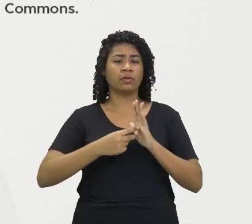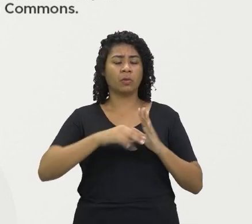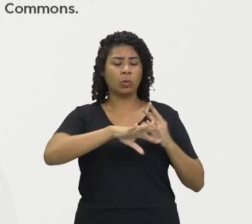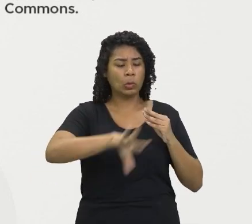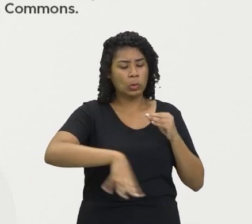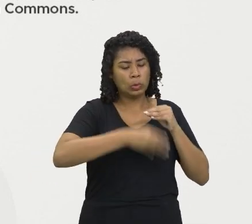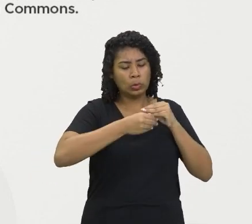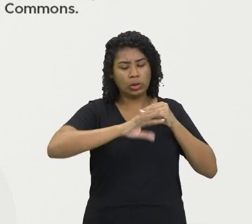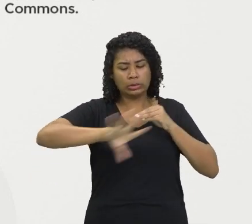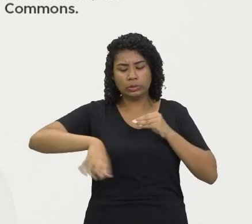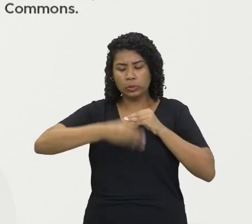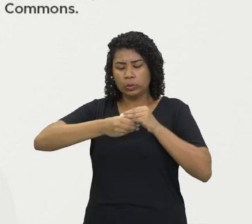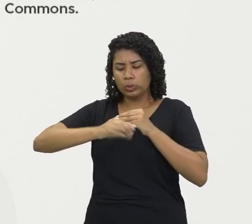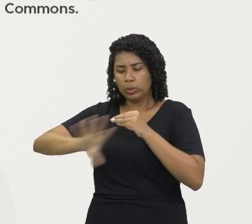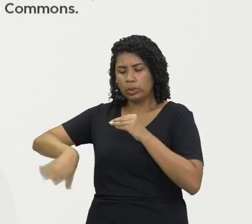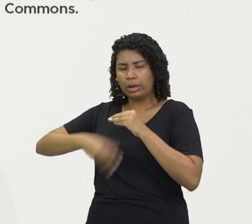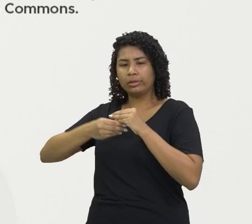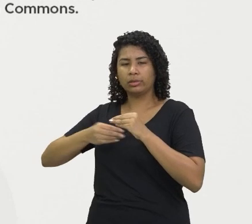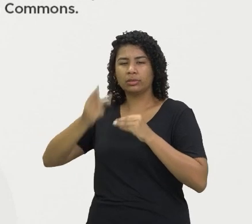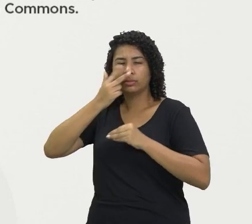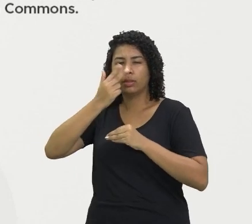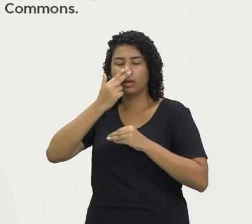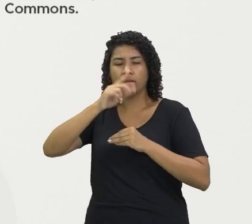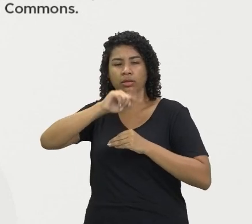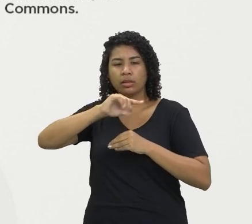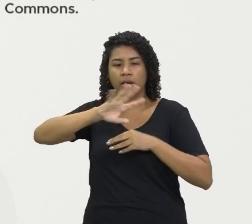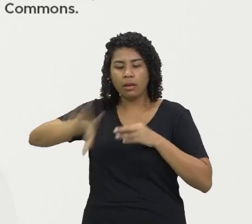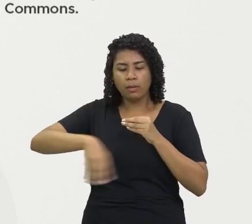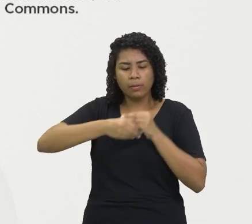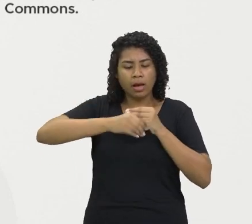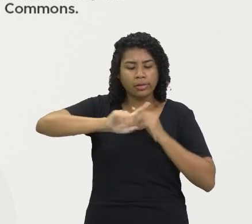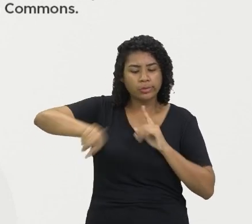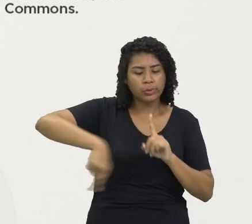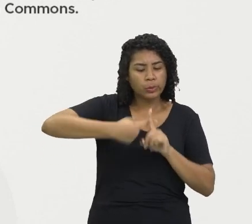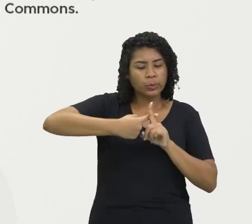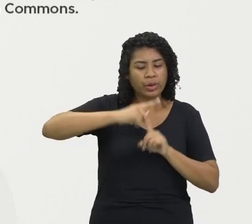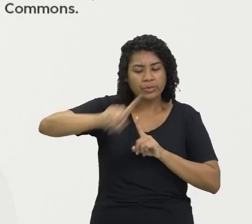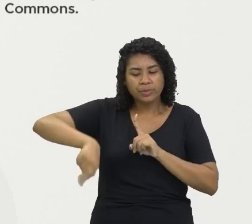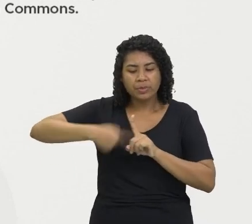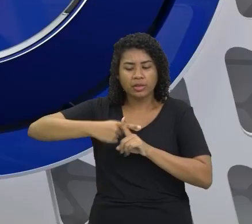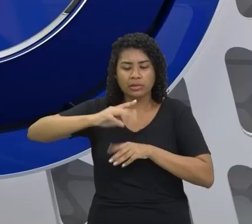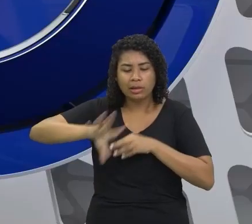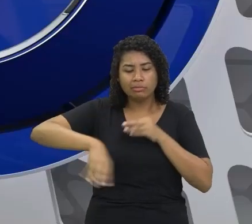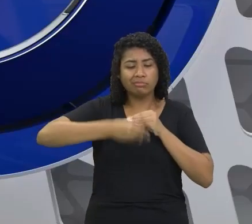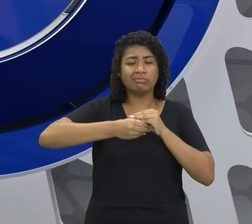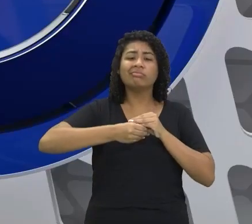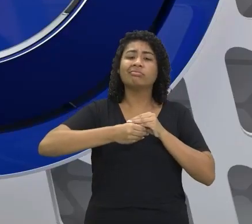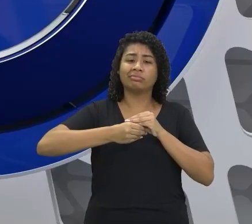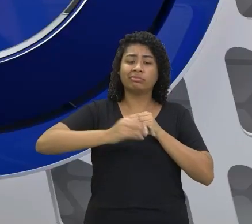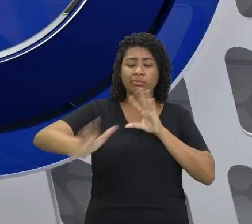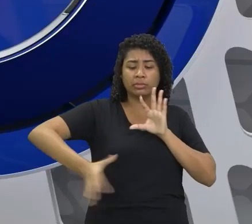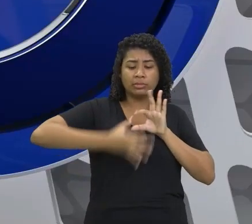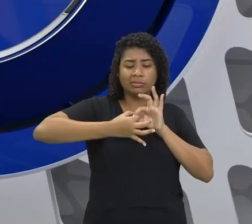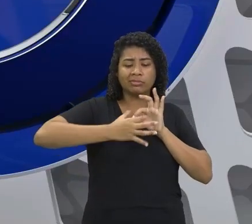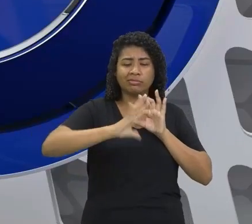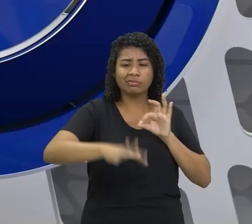complementariedade. E o que é isso, professor? É muito simples.